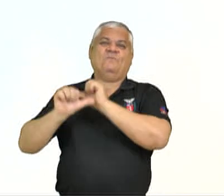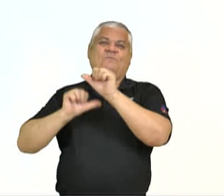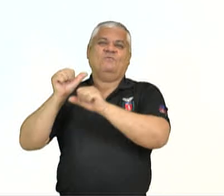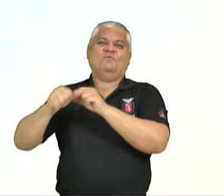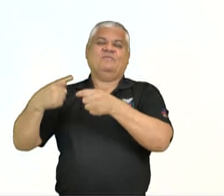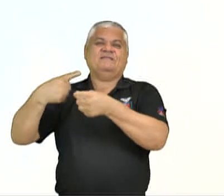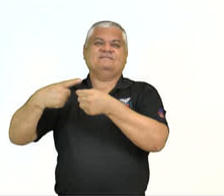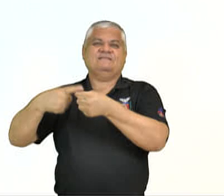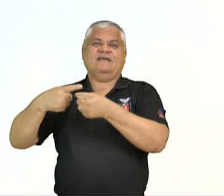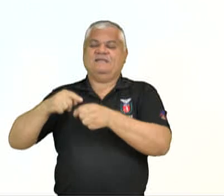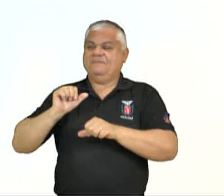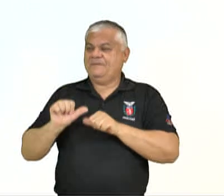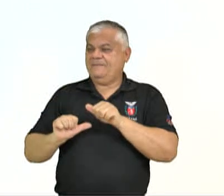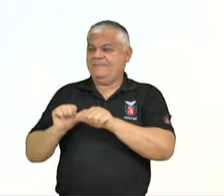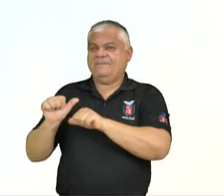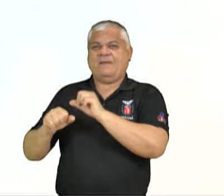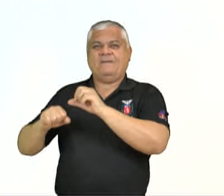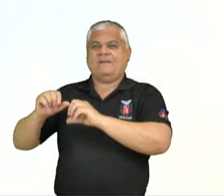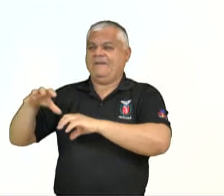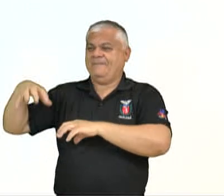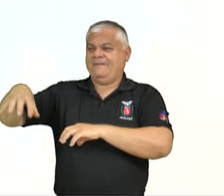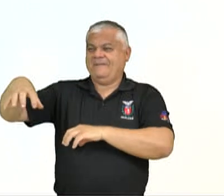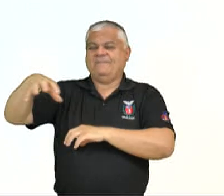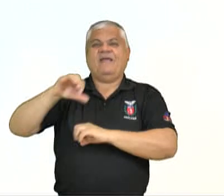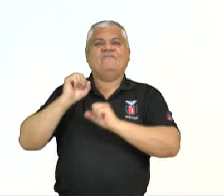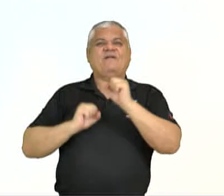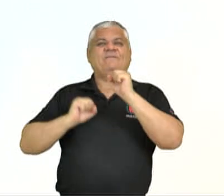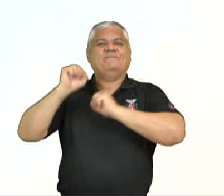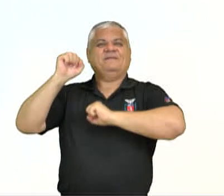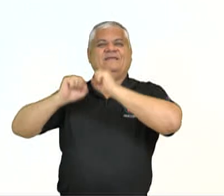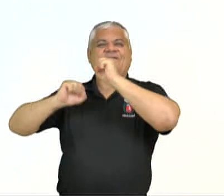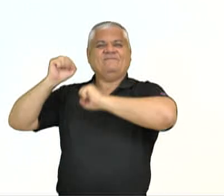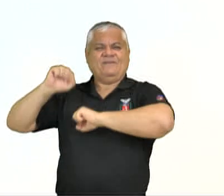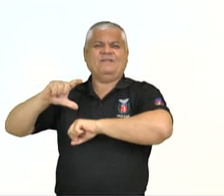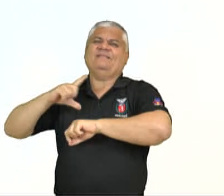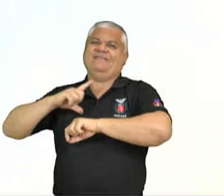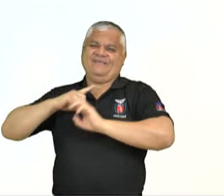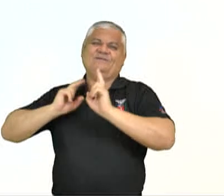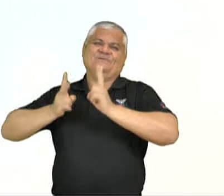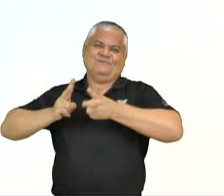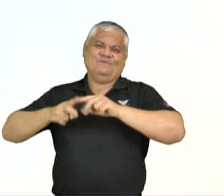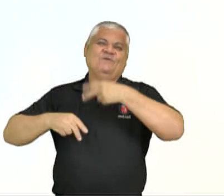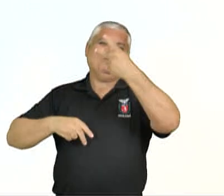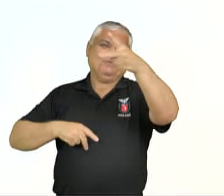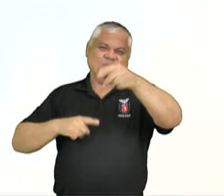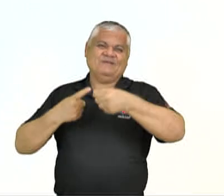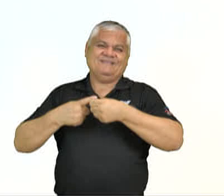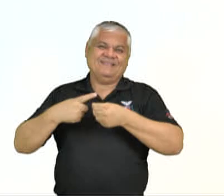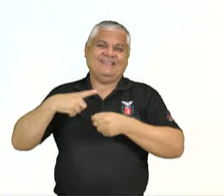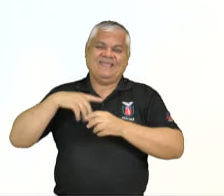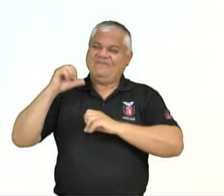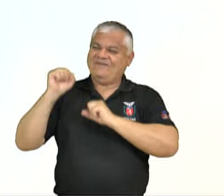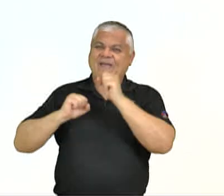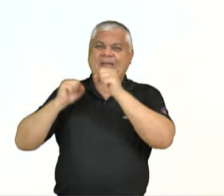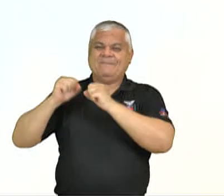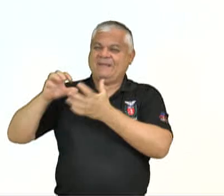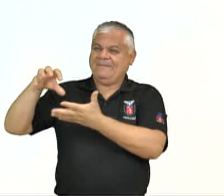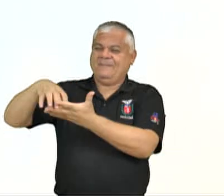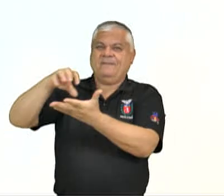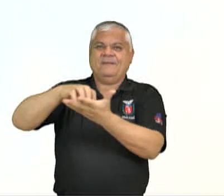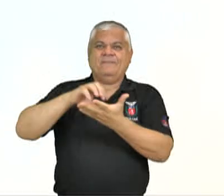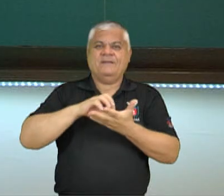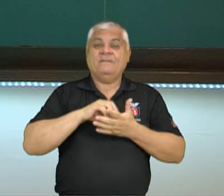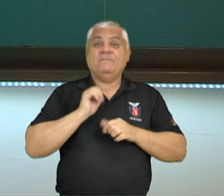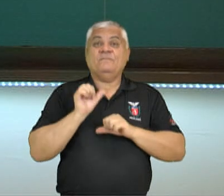da cidade, as fábricas, né? Como existe aí nas nossas cidades, existe na sua cidade, as fábricas que mudam,